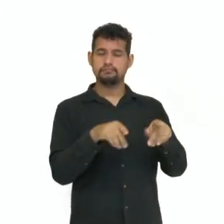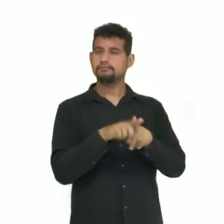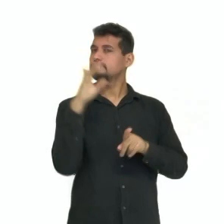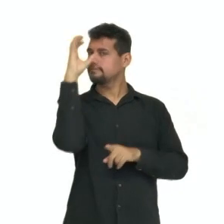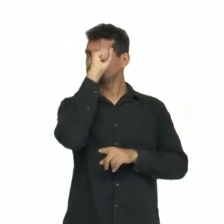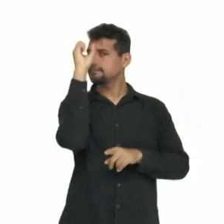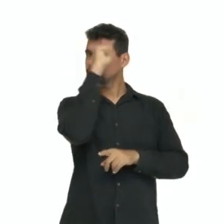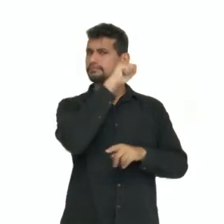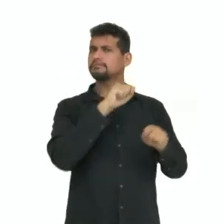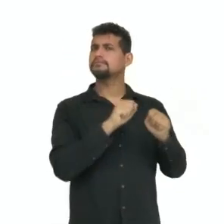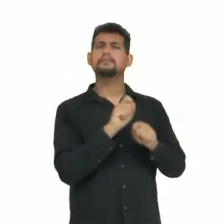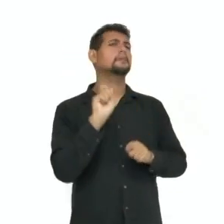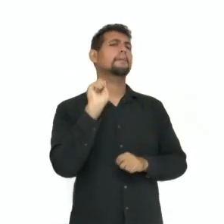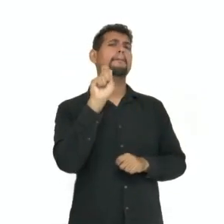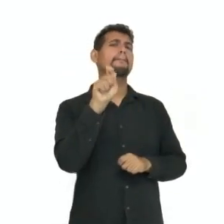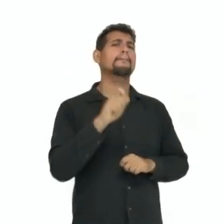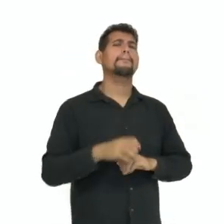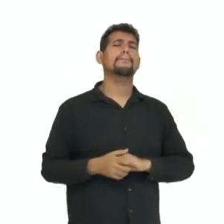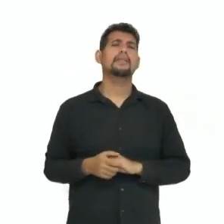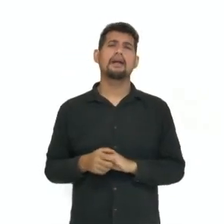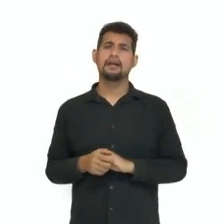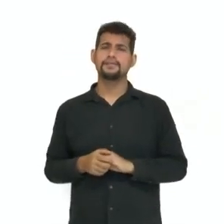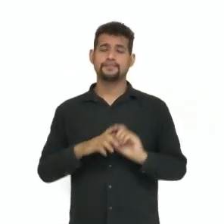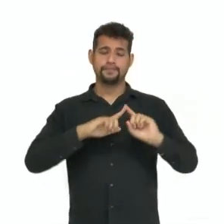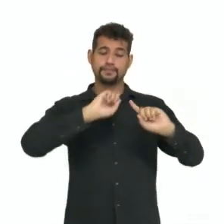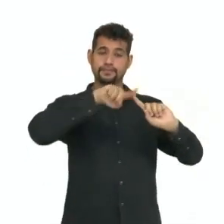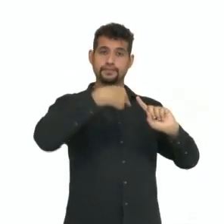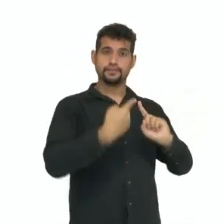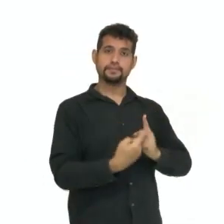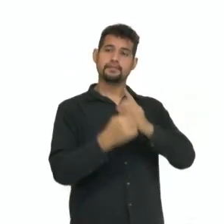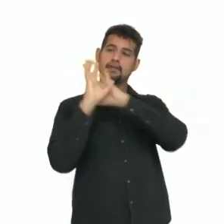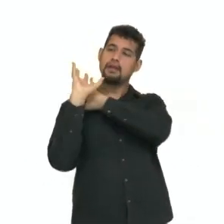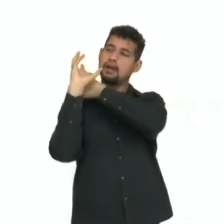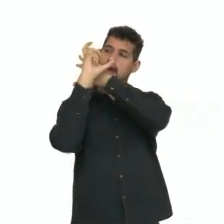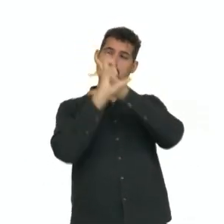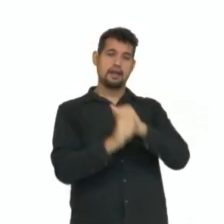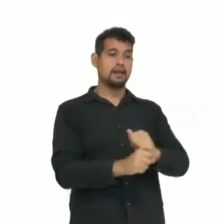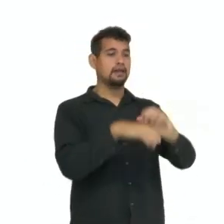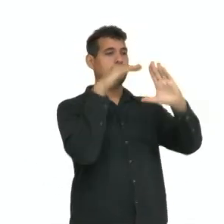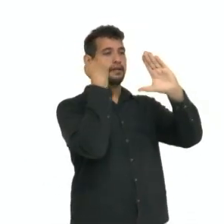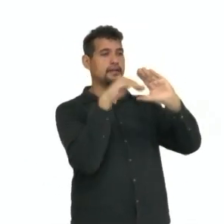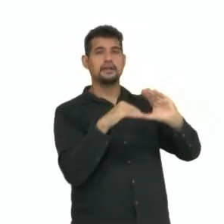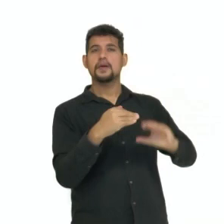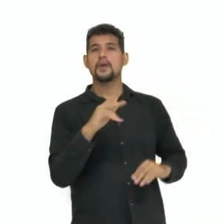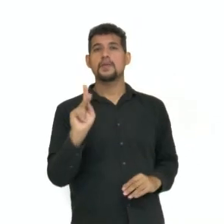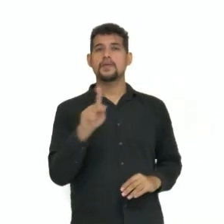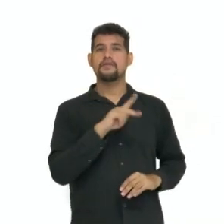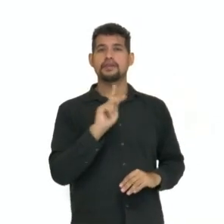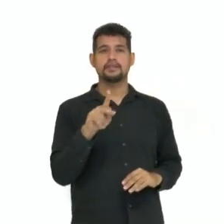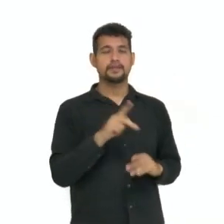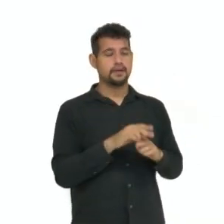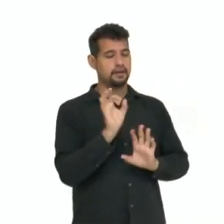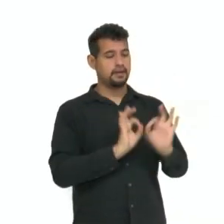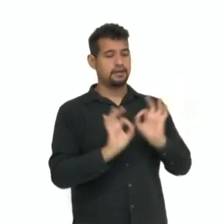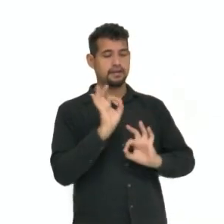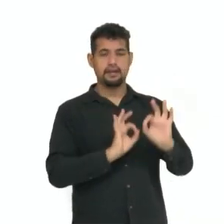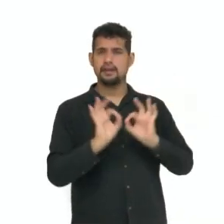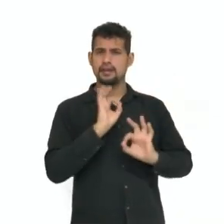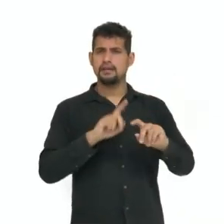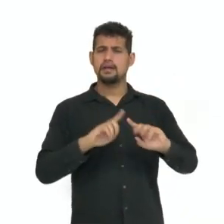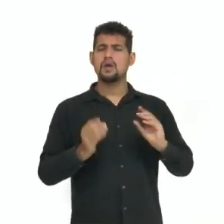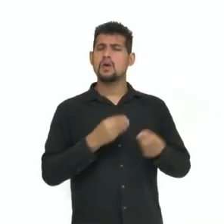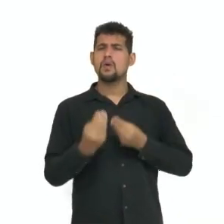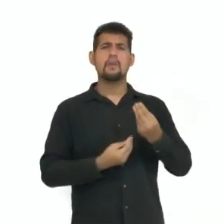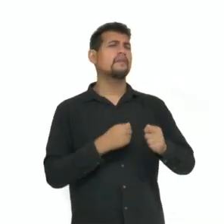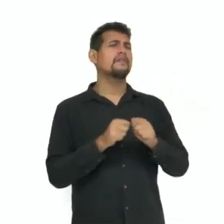aprender. E o que faz? Após essa revisão, você envia para o seu professor, para correção. E como você